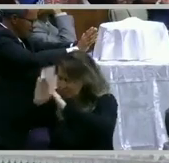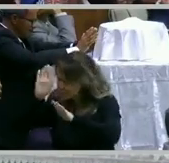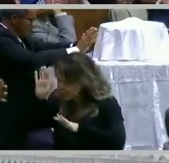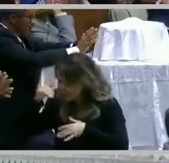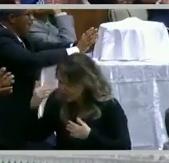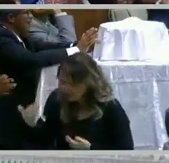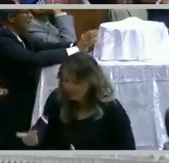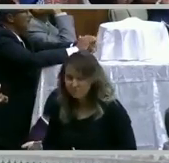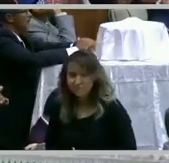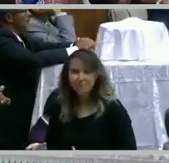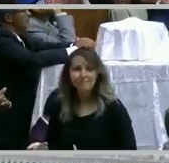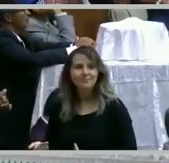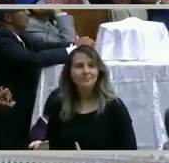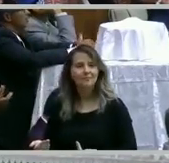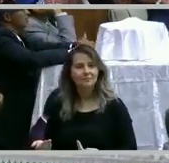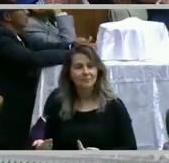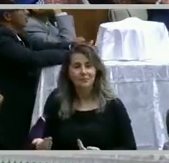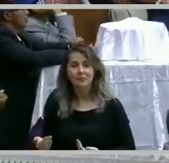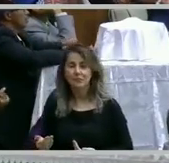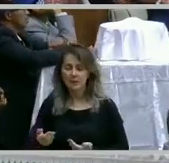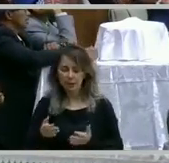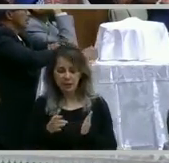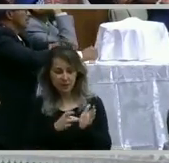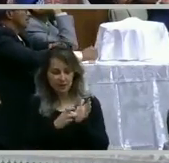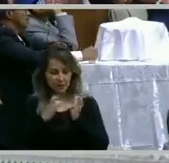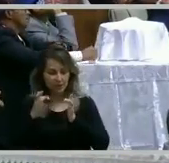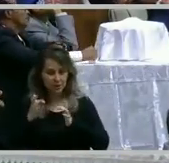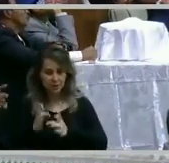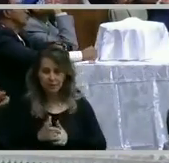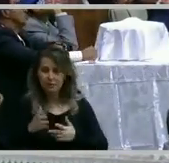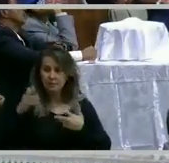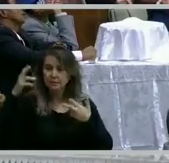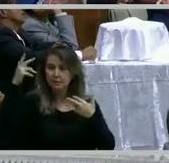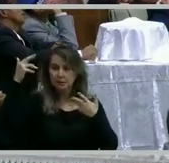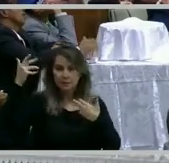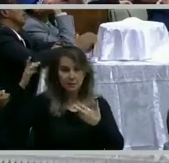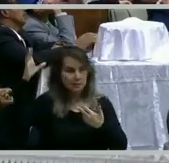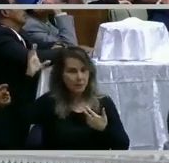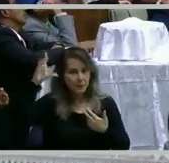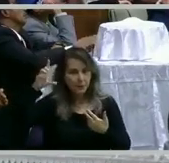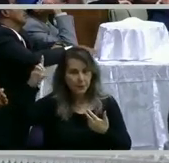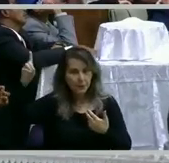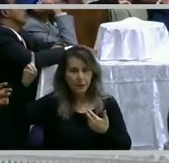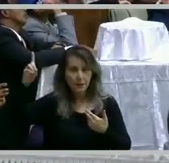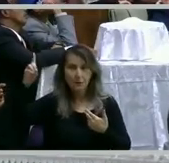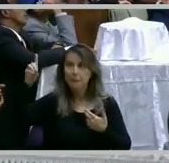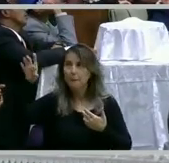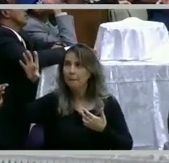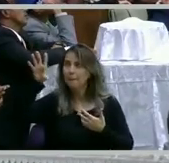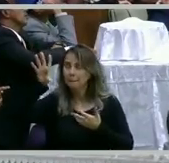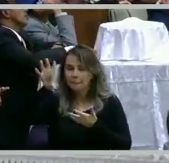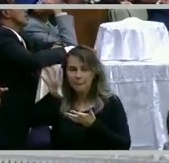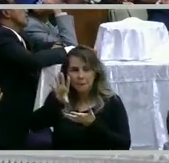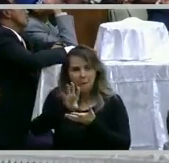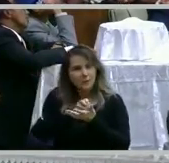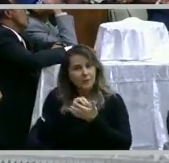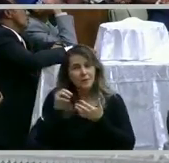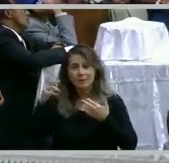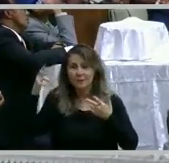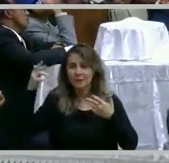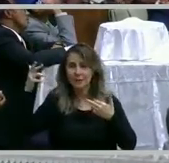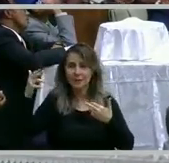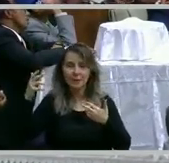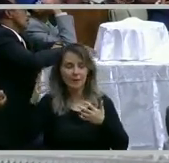O qual, sendo o resplendor da sua glória, expressa a imagem da sua pessoa,